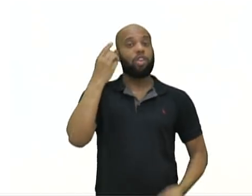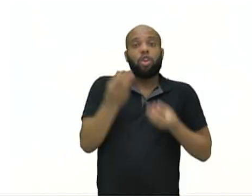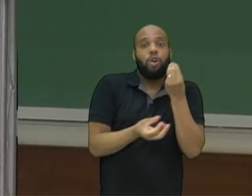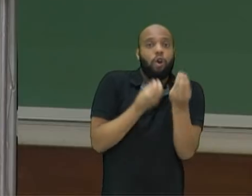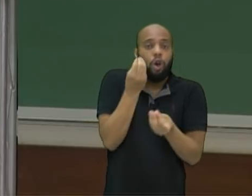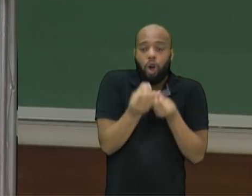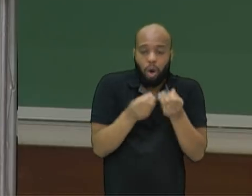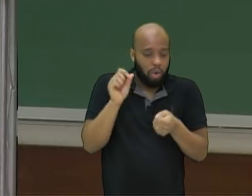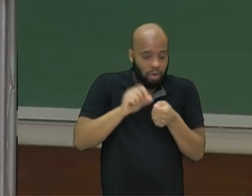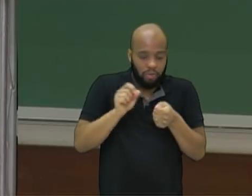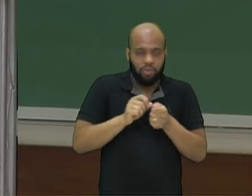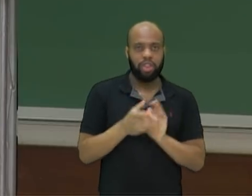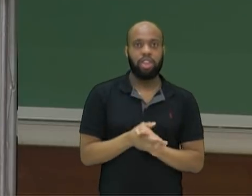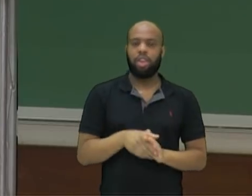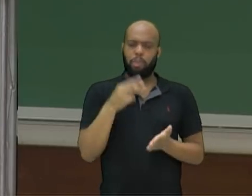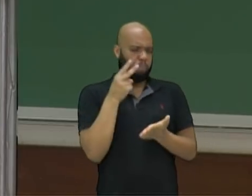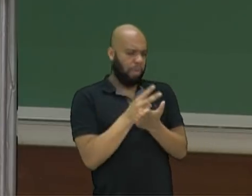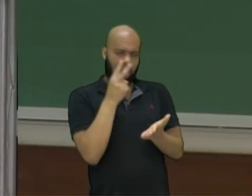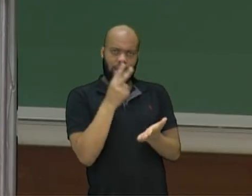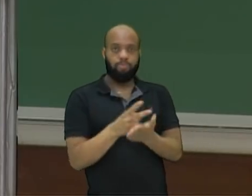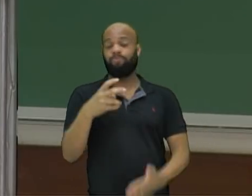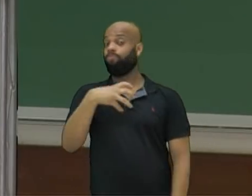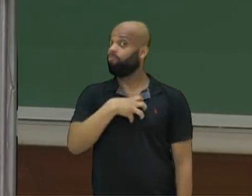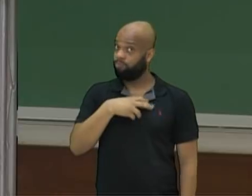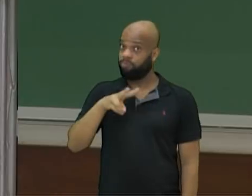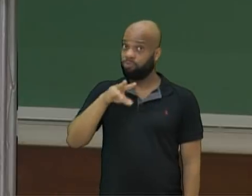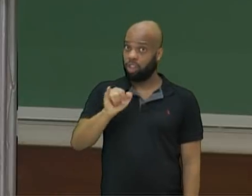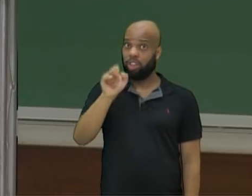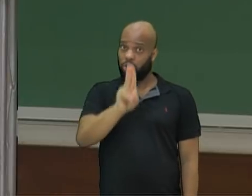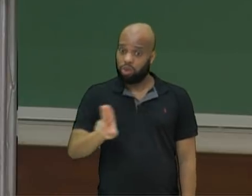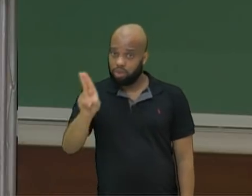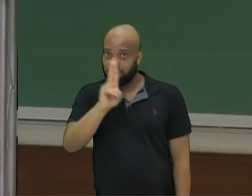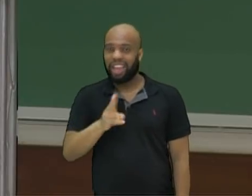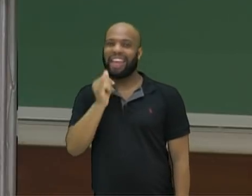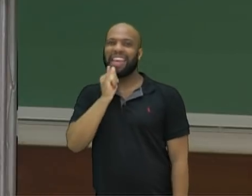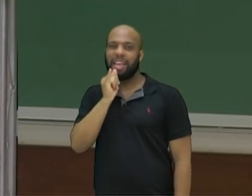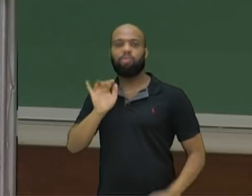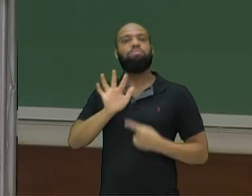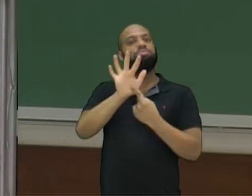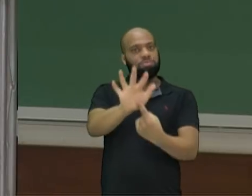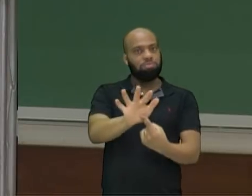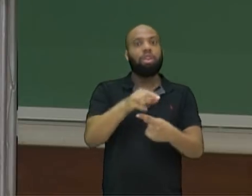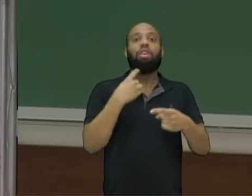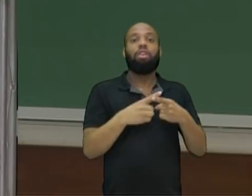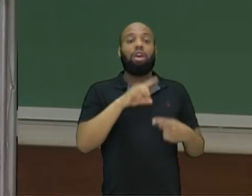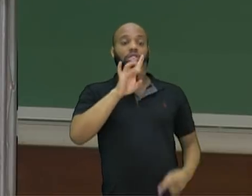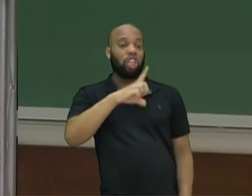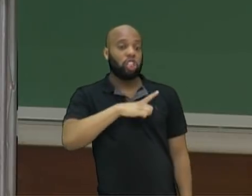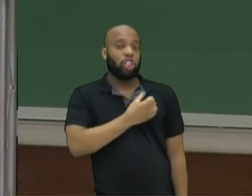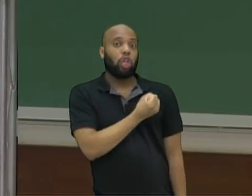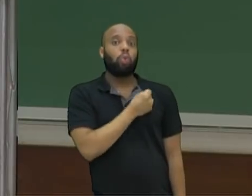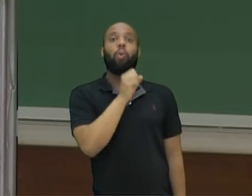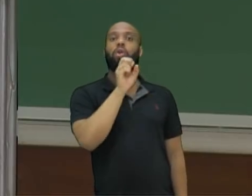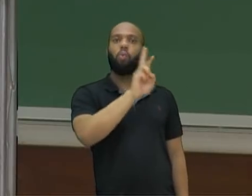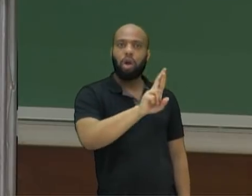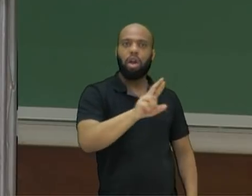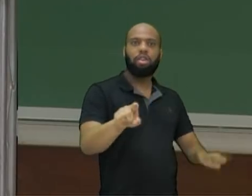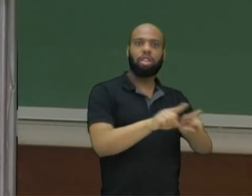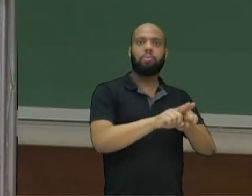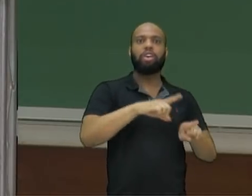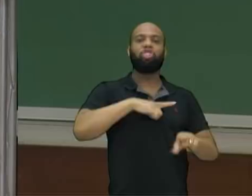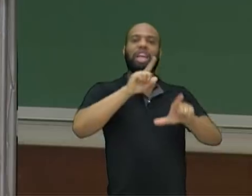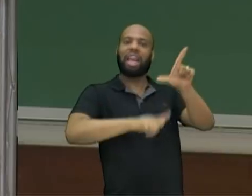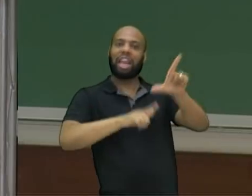essa multiplicação? Da mesma forma que a gente fez com os exemplos somente com números reais e partes